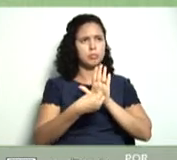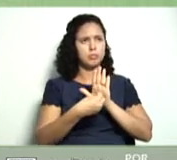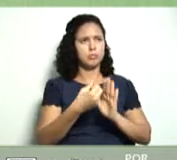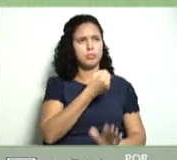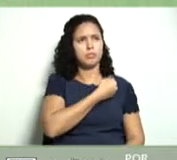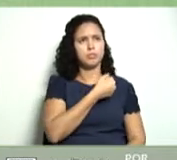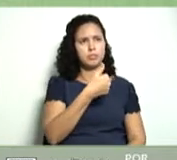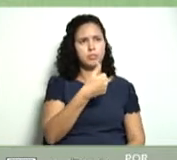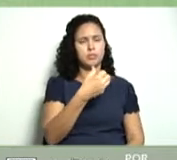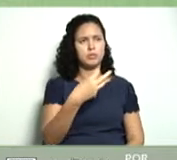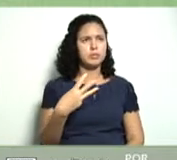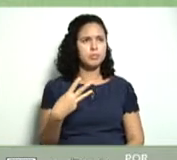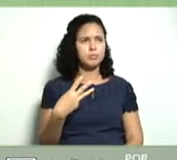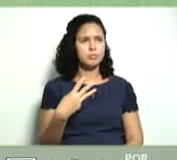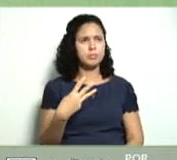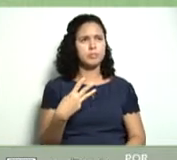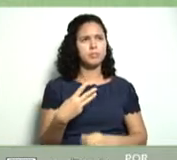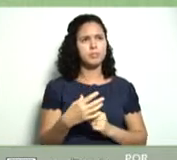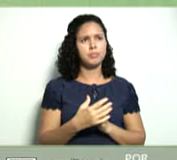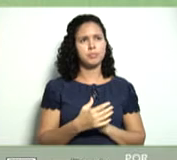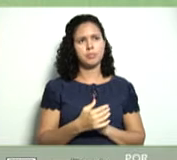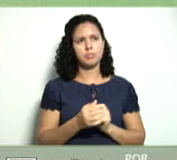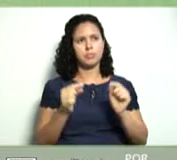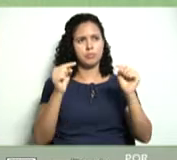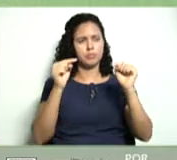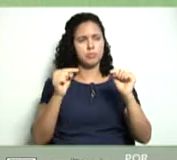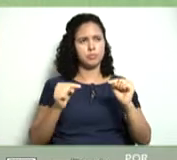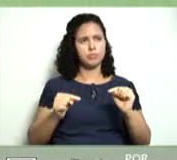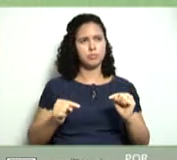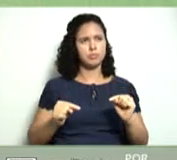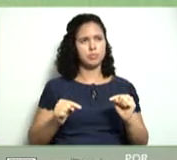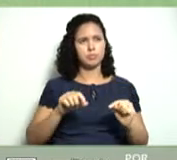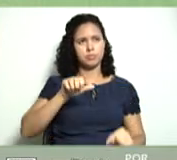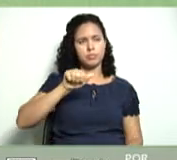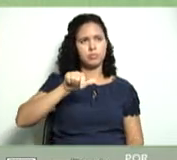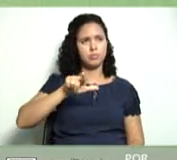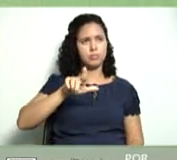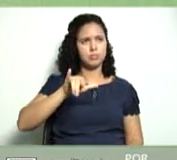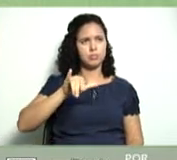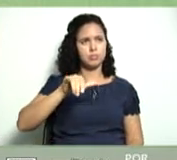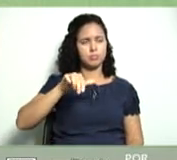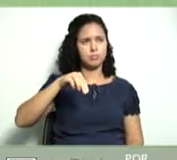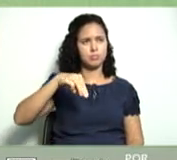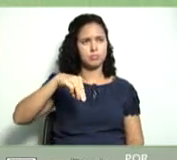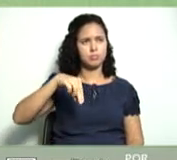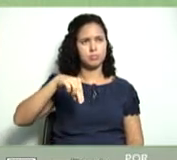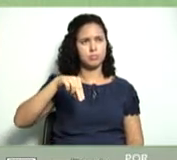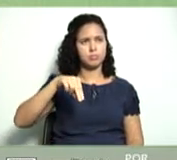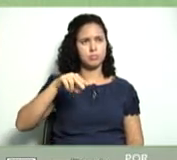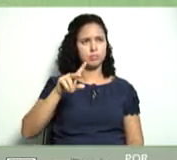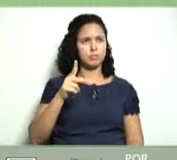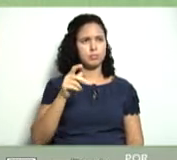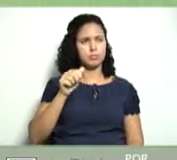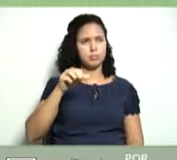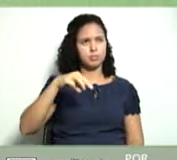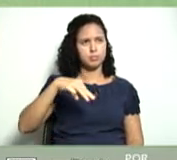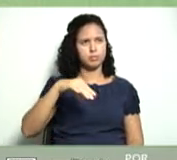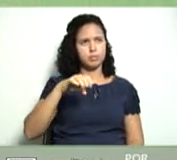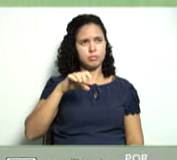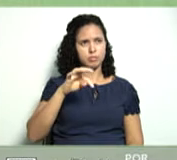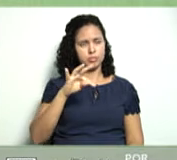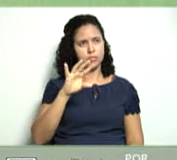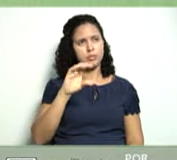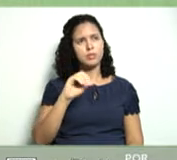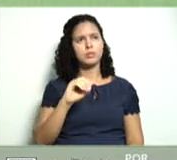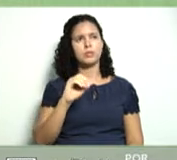13 ok e aqui em alinhamento vou dizer eu quero que ela inicia da esquerda centralizado direito enfim vou colocar